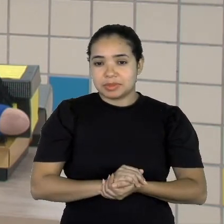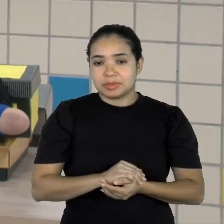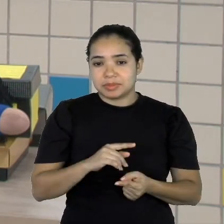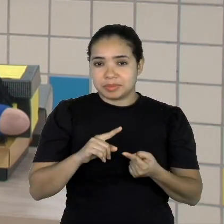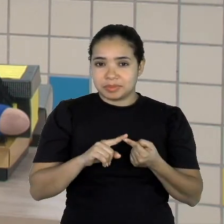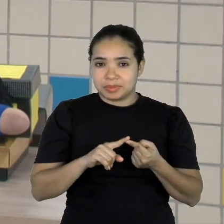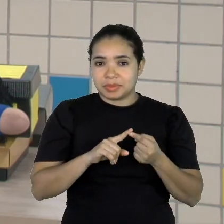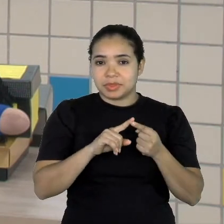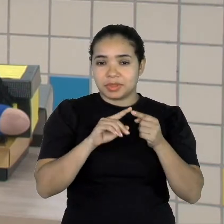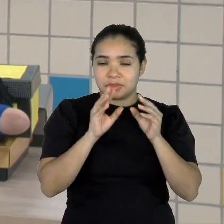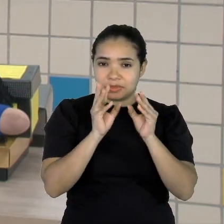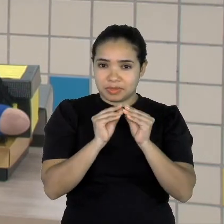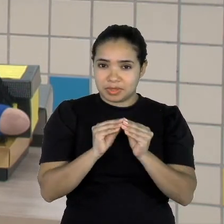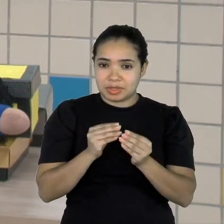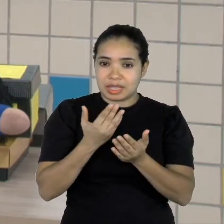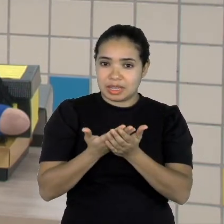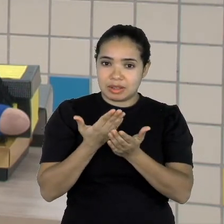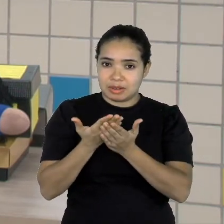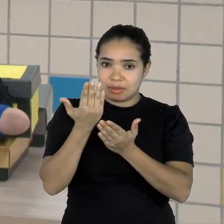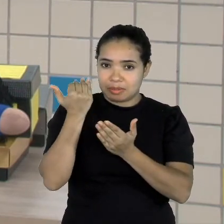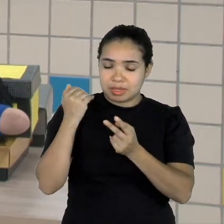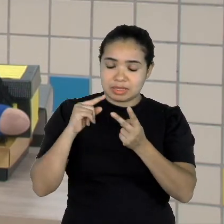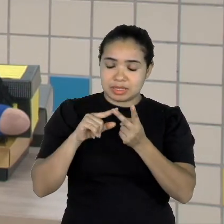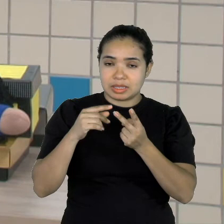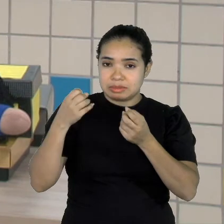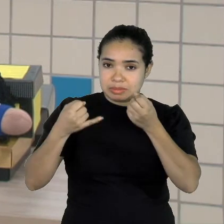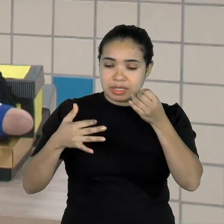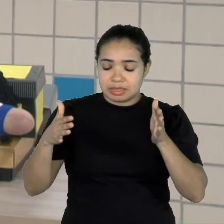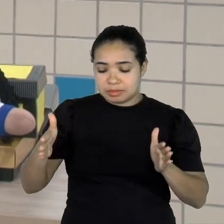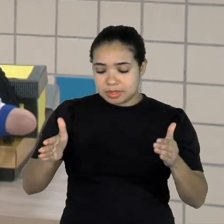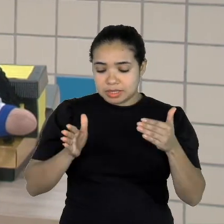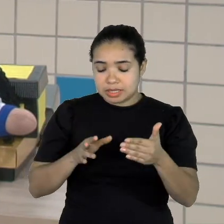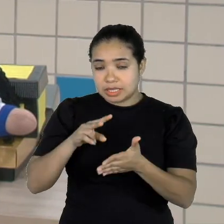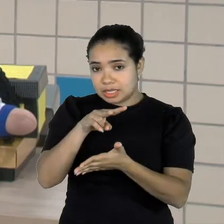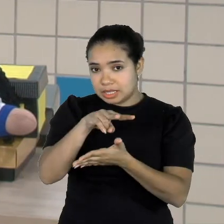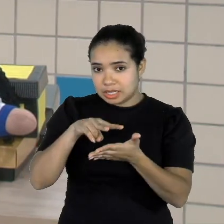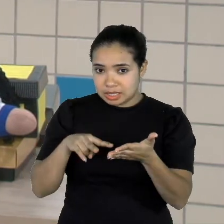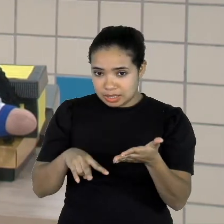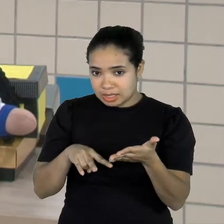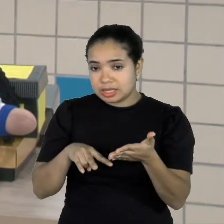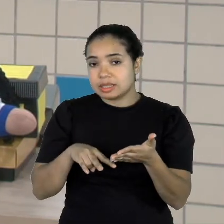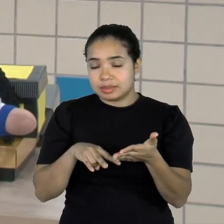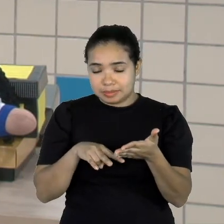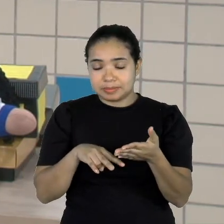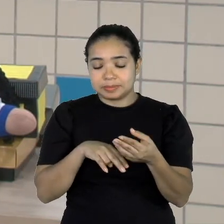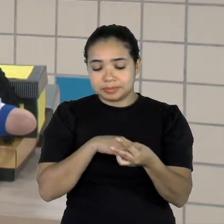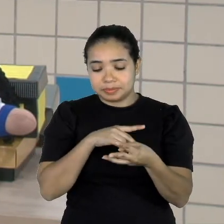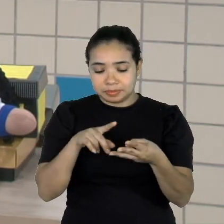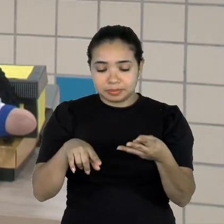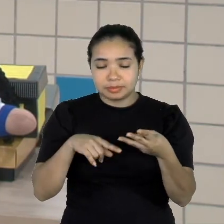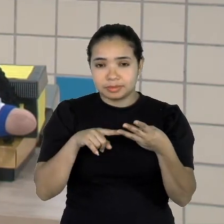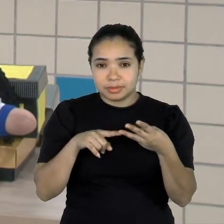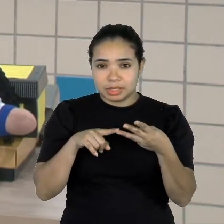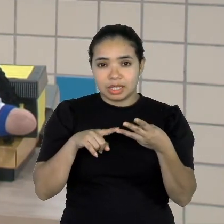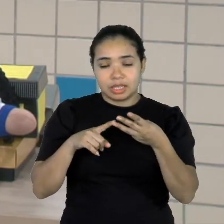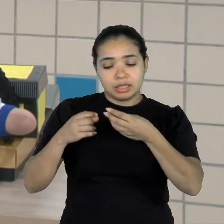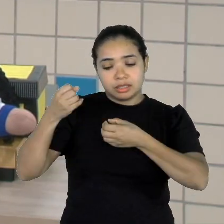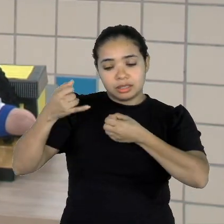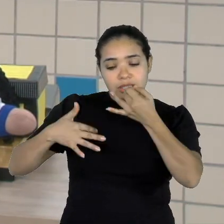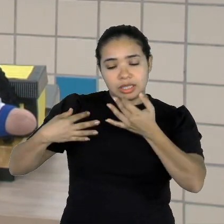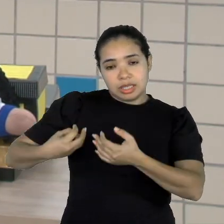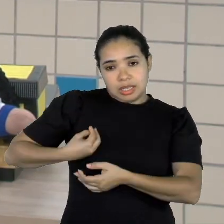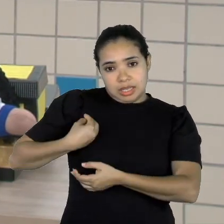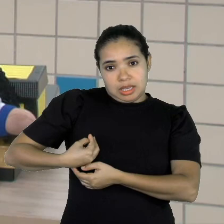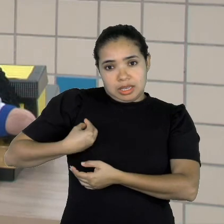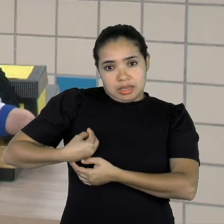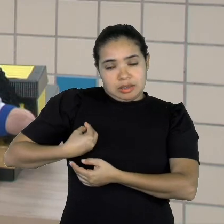resumo da aula passada, falei da importância da caixa de leitura, da caixinha de palavras, e falamos sobre o relato de experiência,